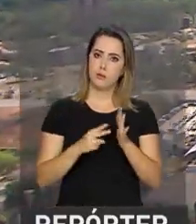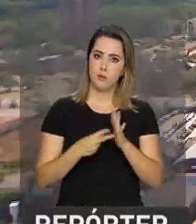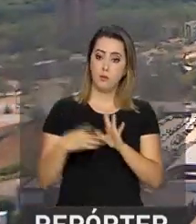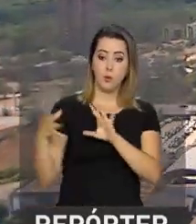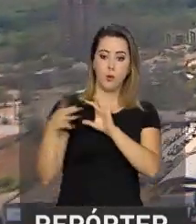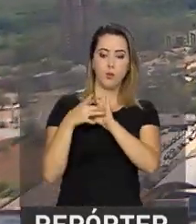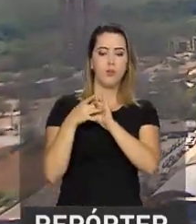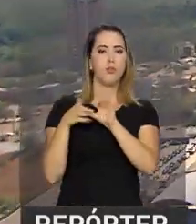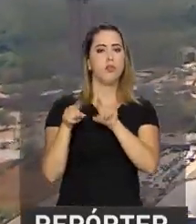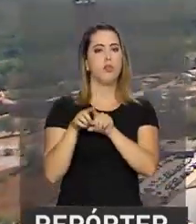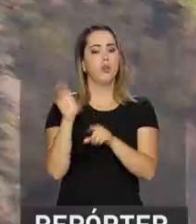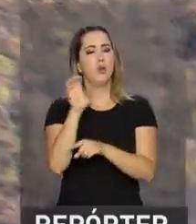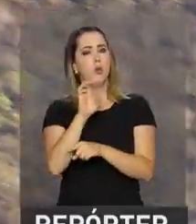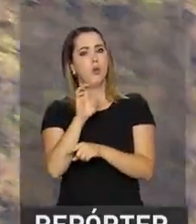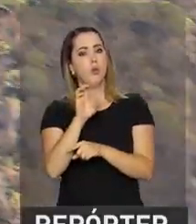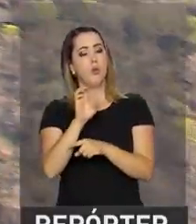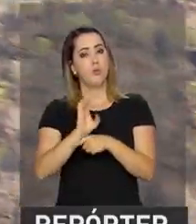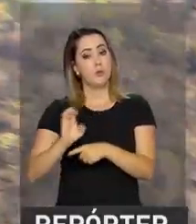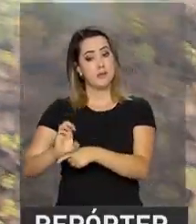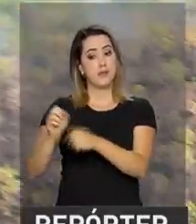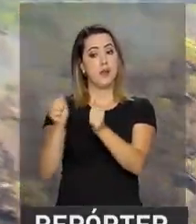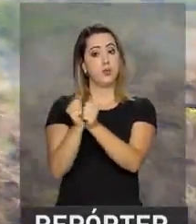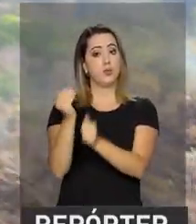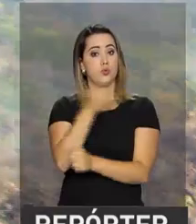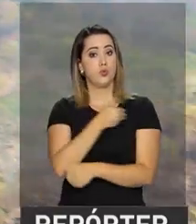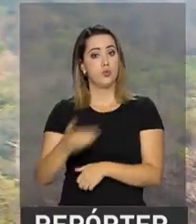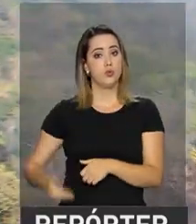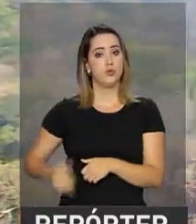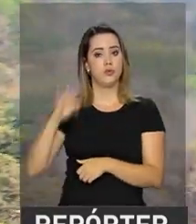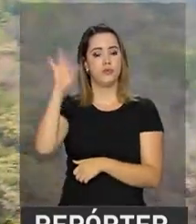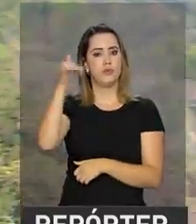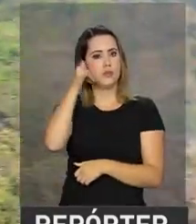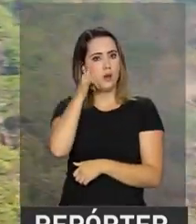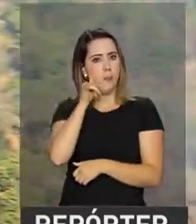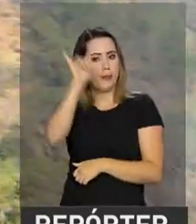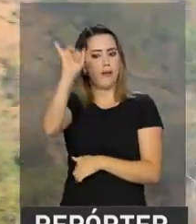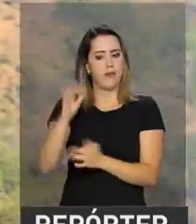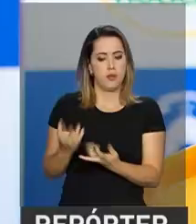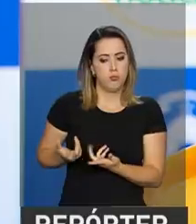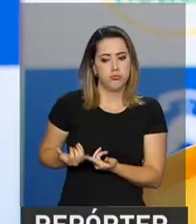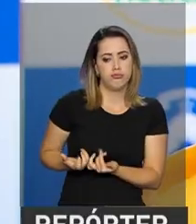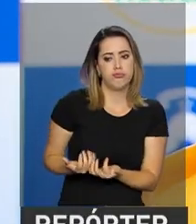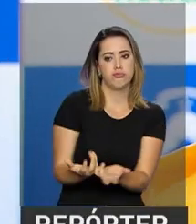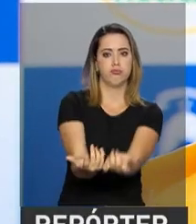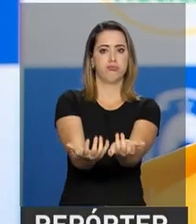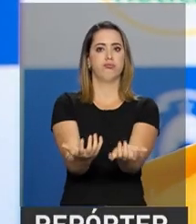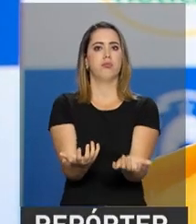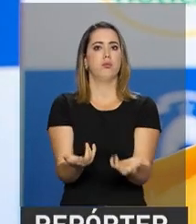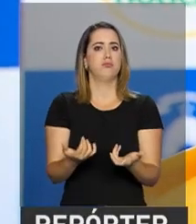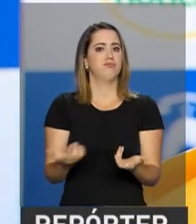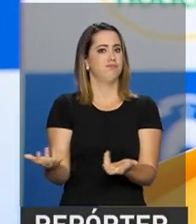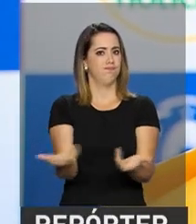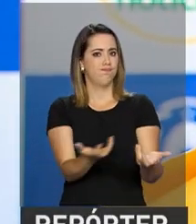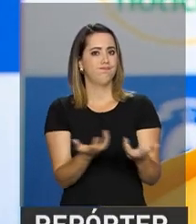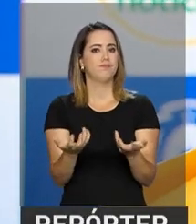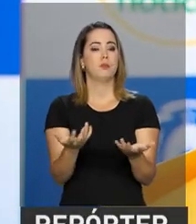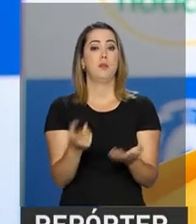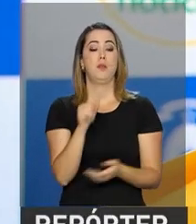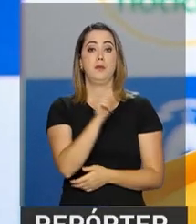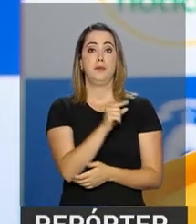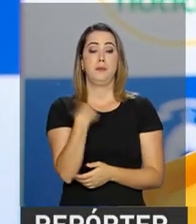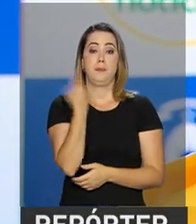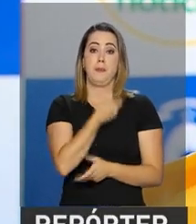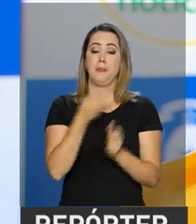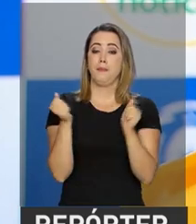órgãos estaduais e federais e fortalecer o combate às queimadas no Tocantins. A gente vai mobilizar o Ministério da